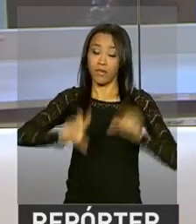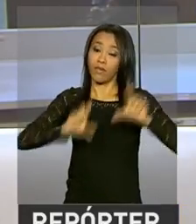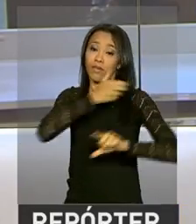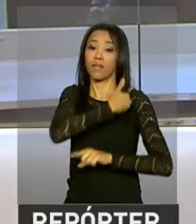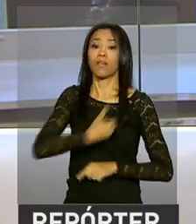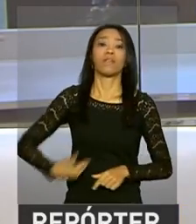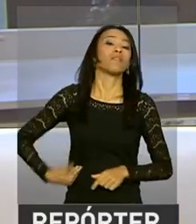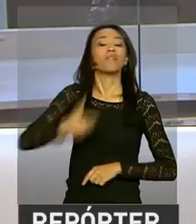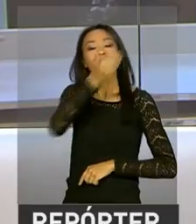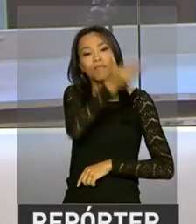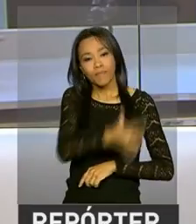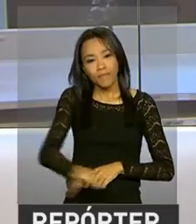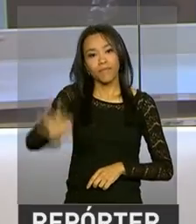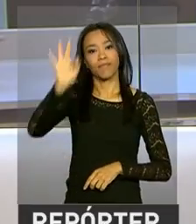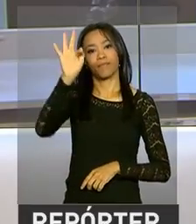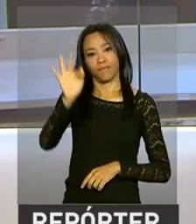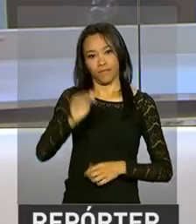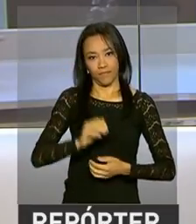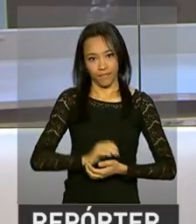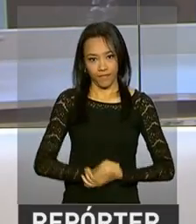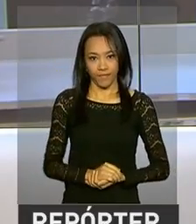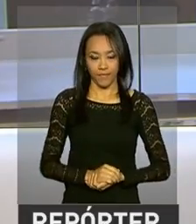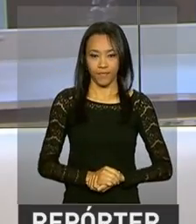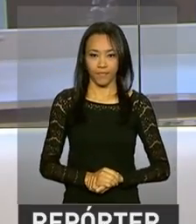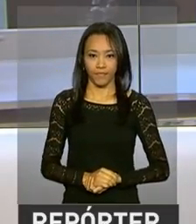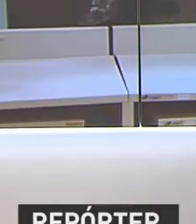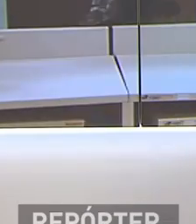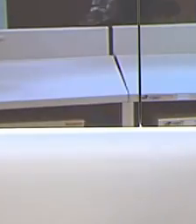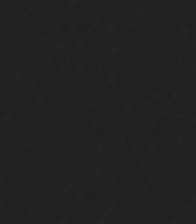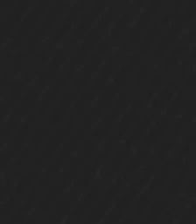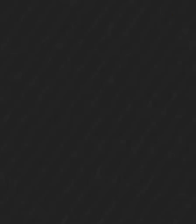aqui na nbr a tv do governo federal